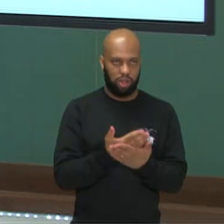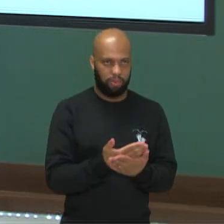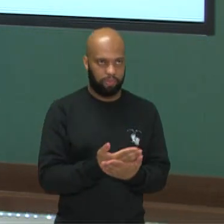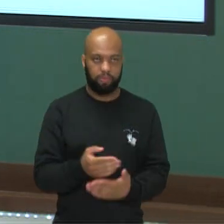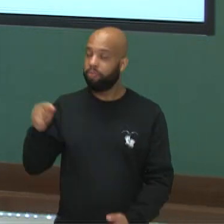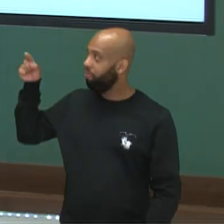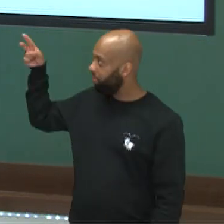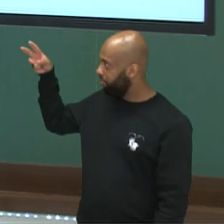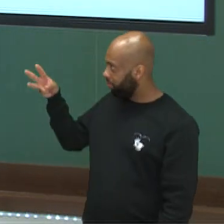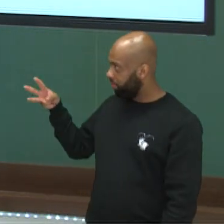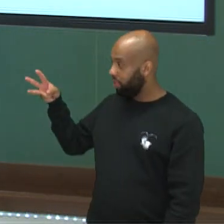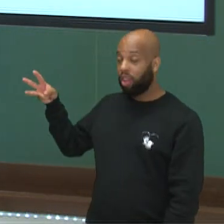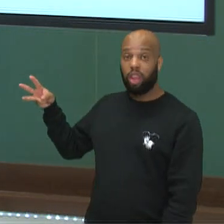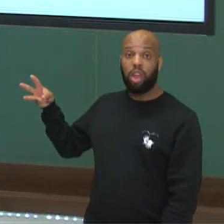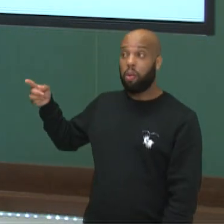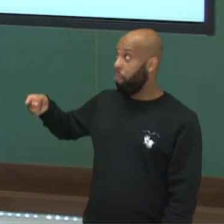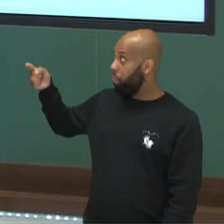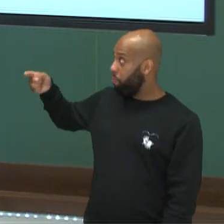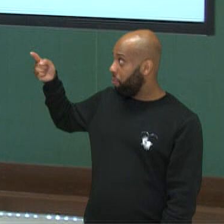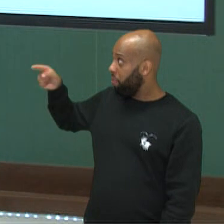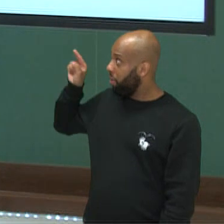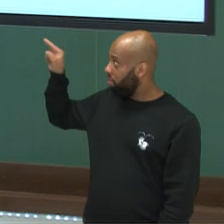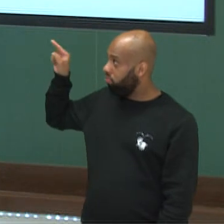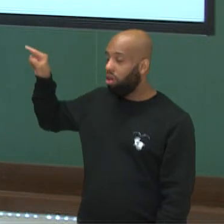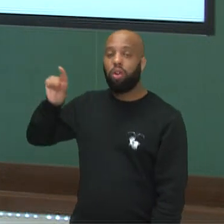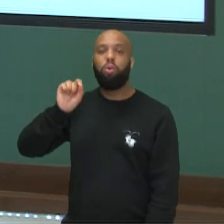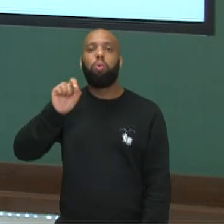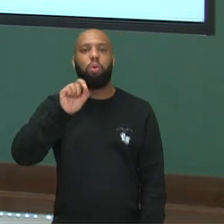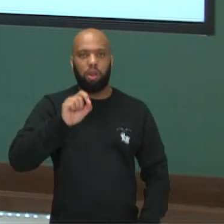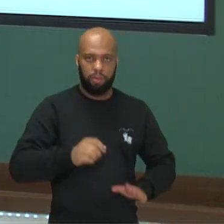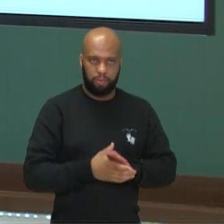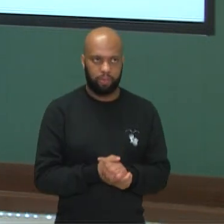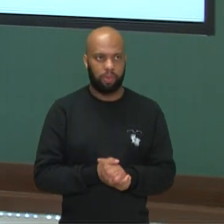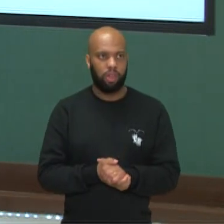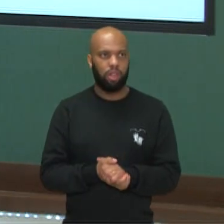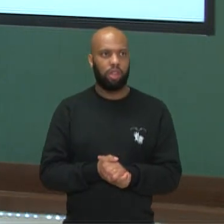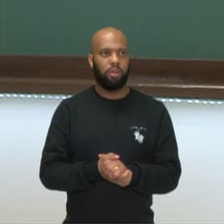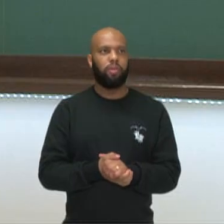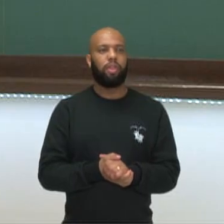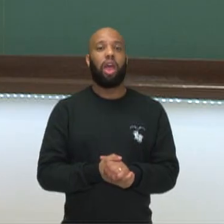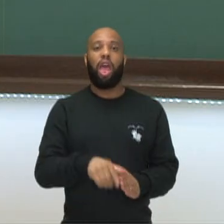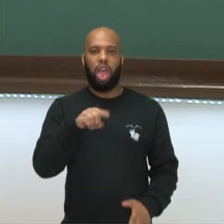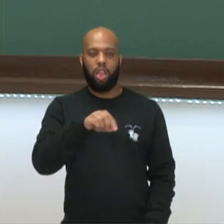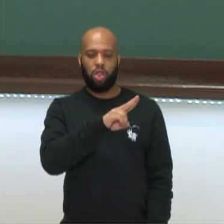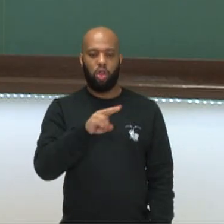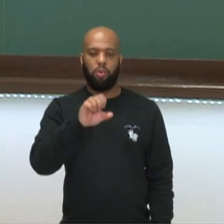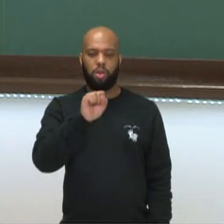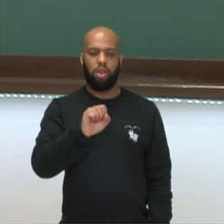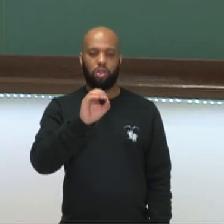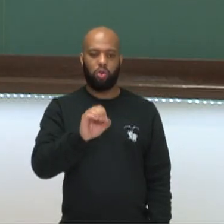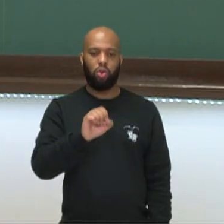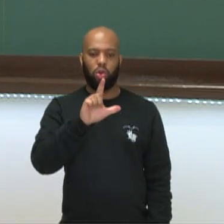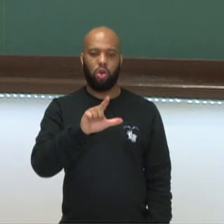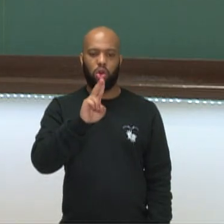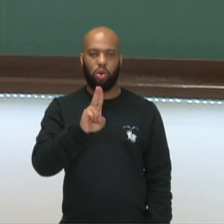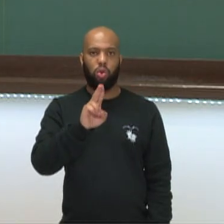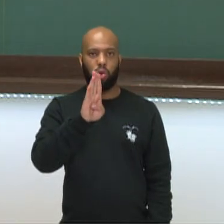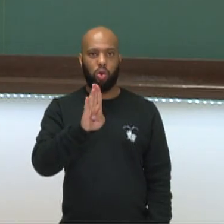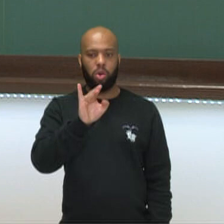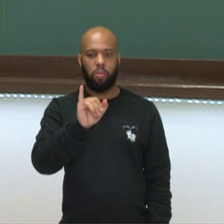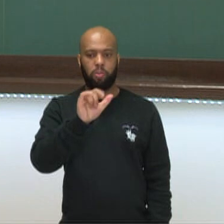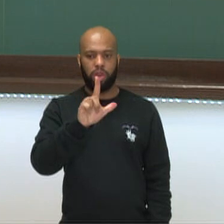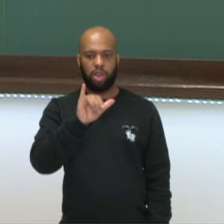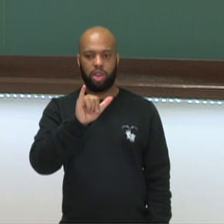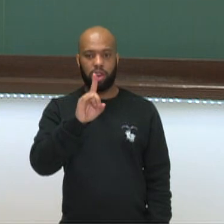combustibilidade. A solubilidade dessas substâncias químicas, ela tem algo especial, porque